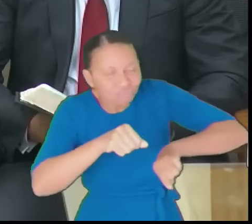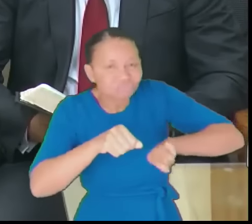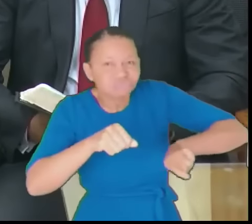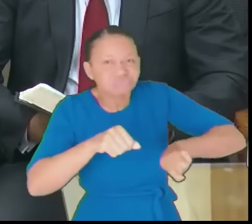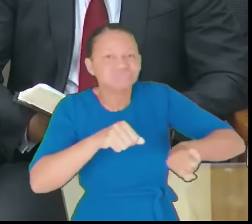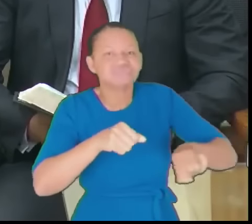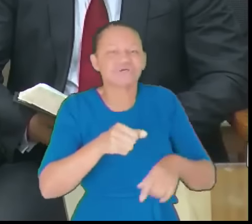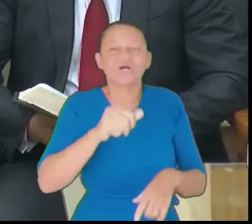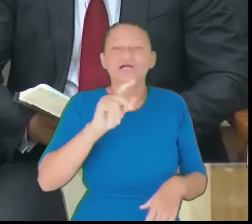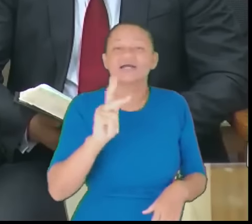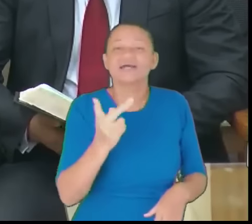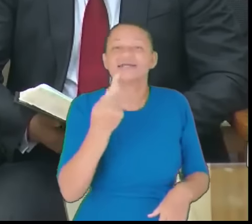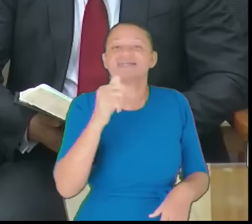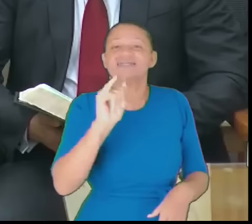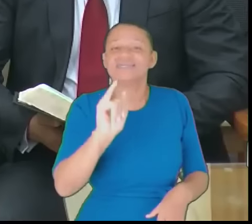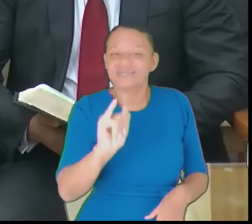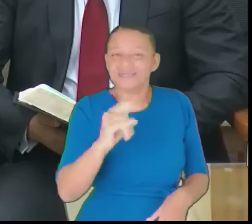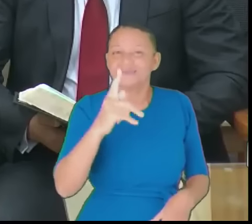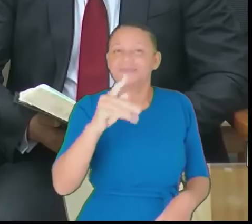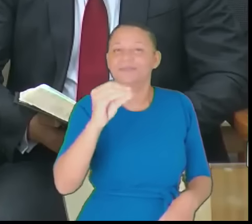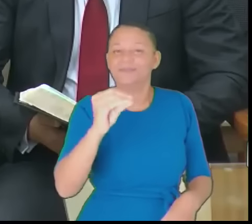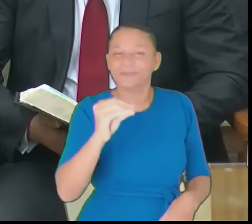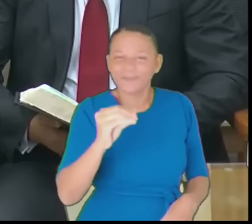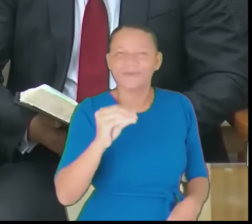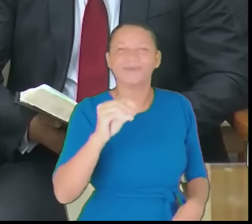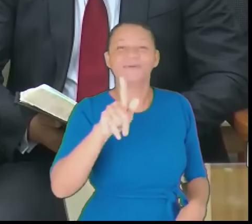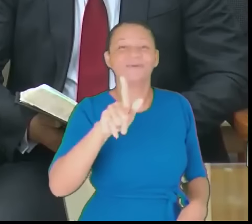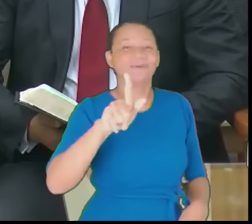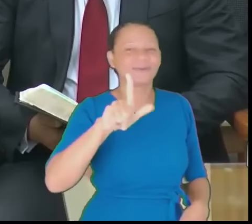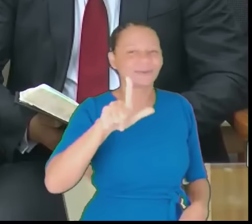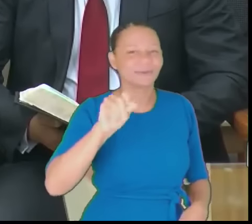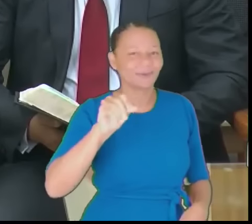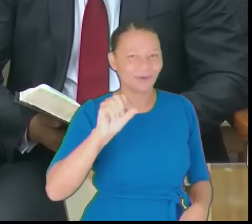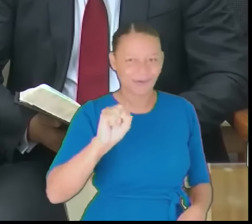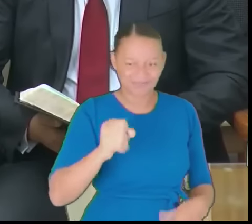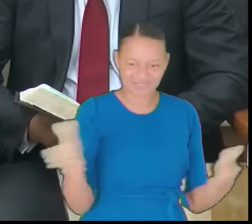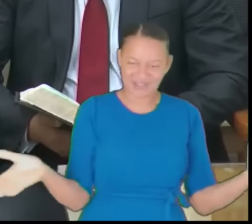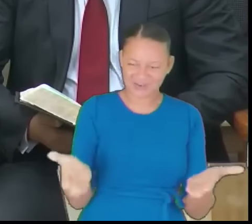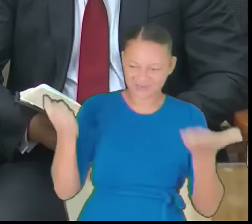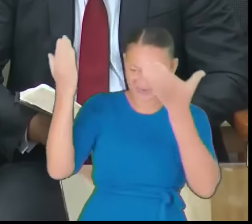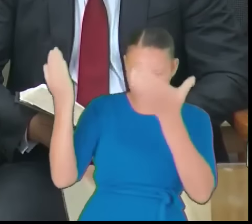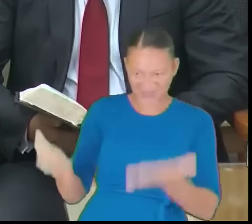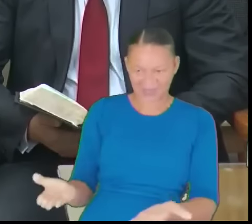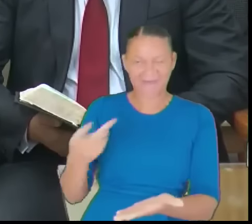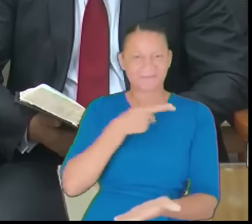E agora ele quer dar uma de pastor, presidente.